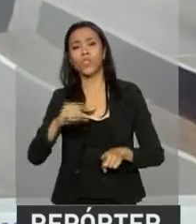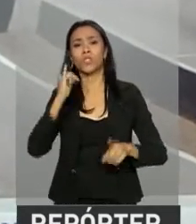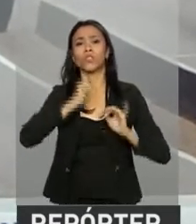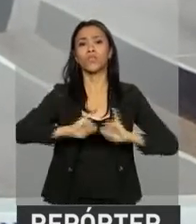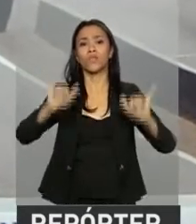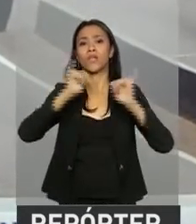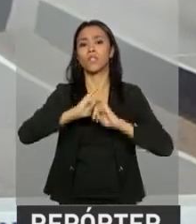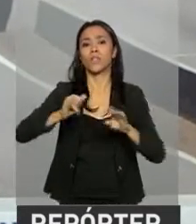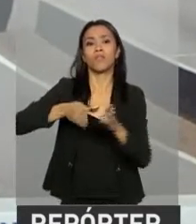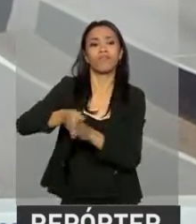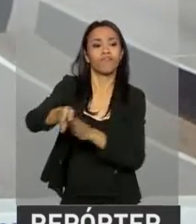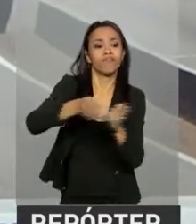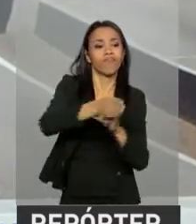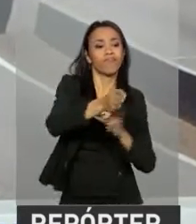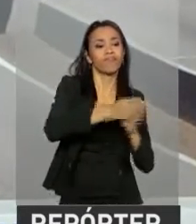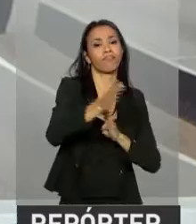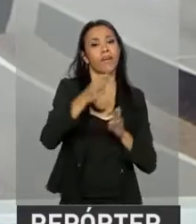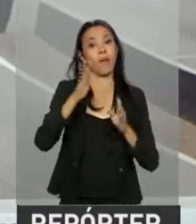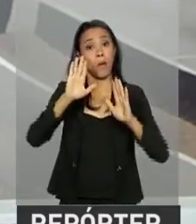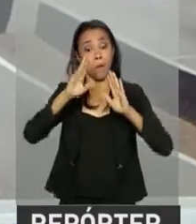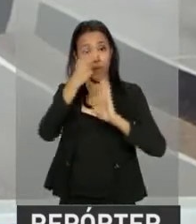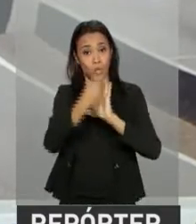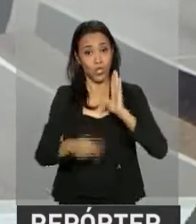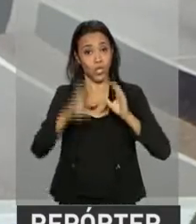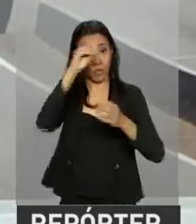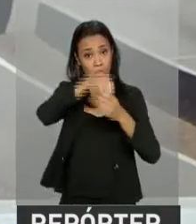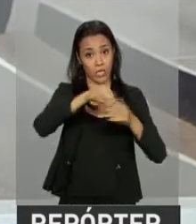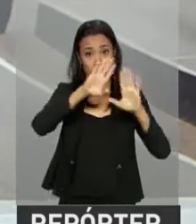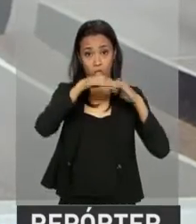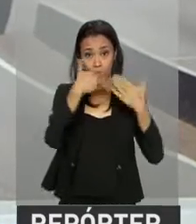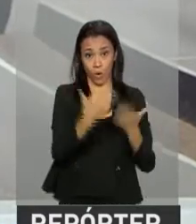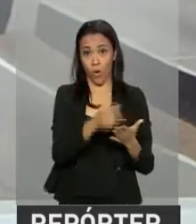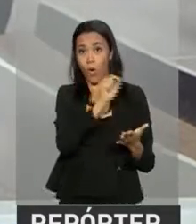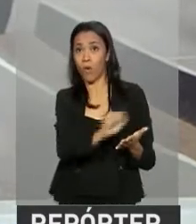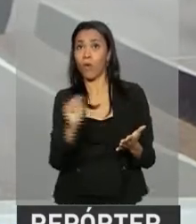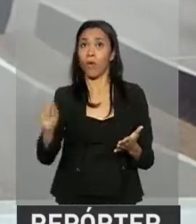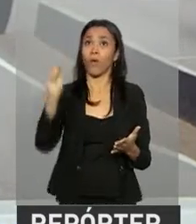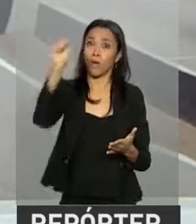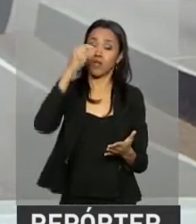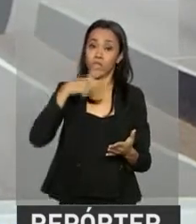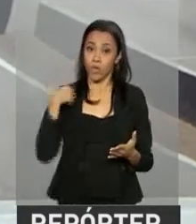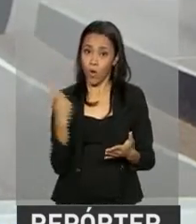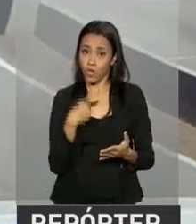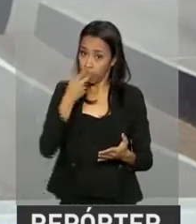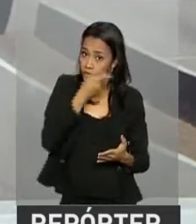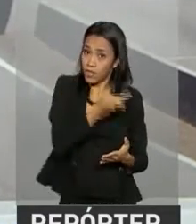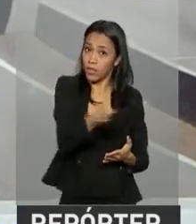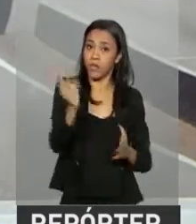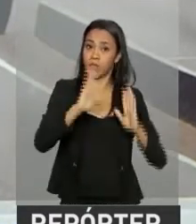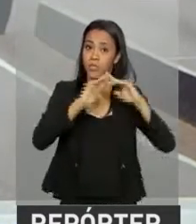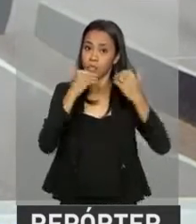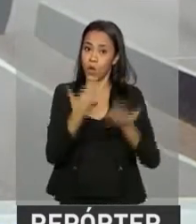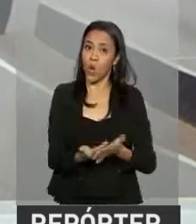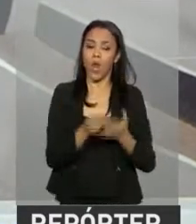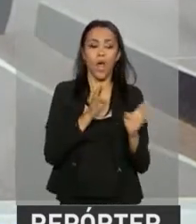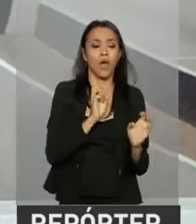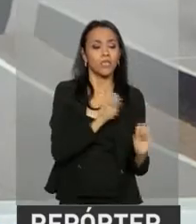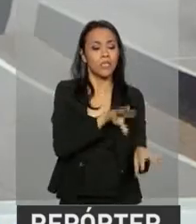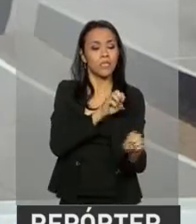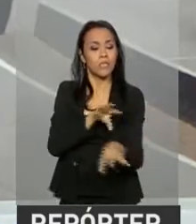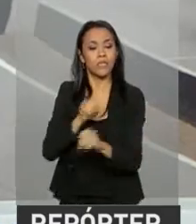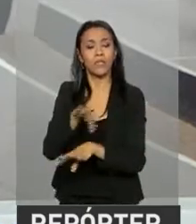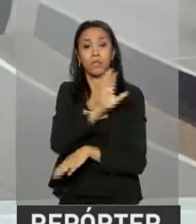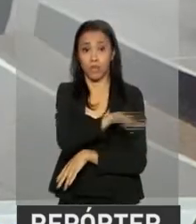desenvolvidas nós temos um projeto escola em que nós visitamos as escolas nós plantamos a semente nas